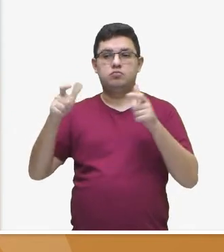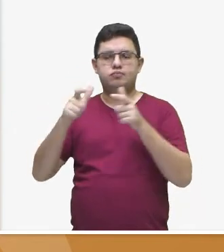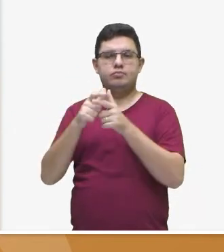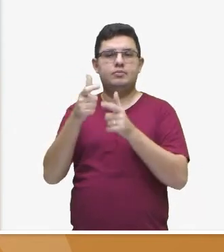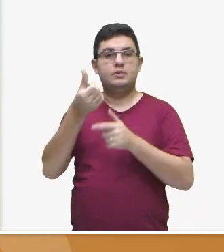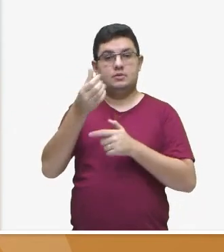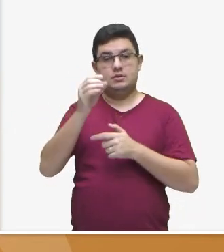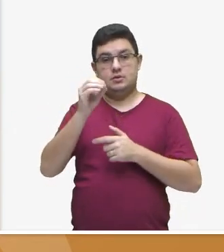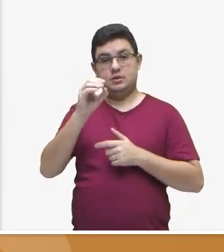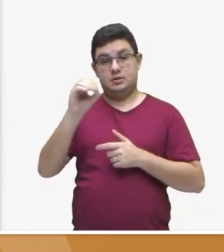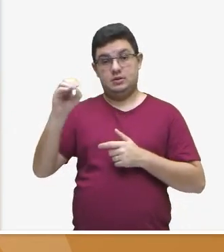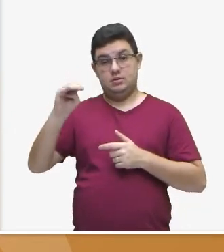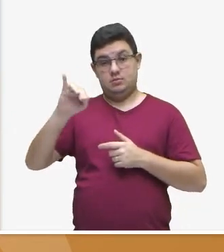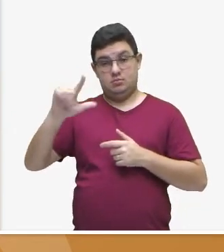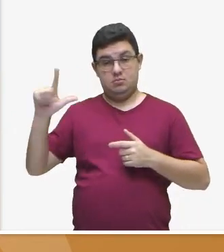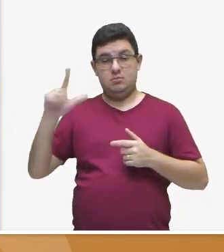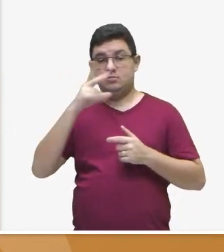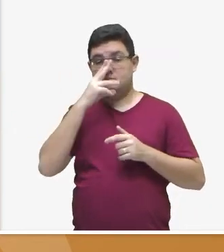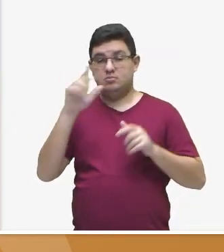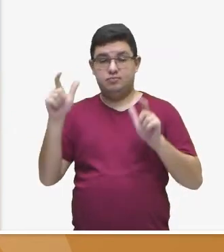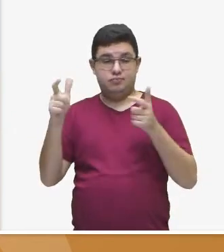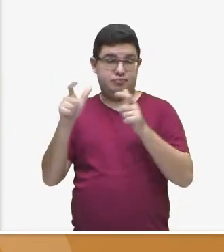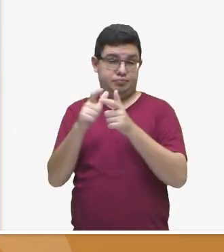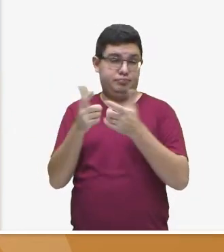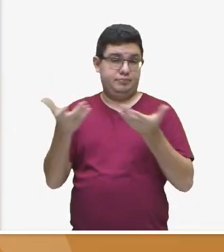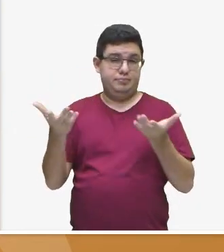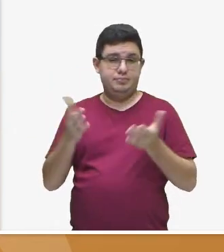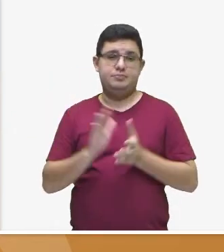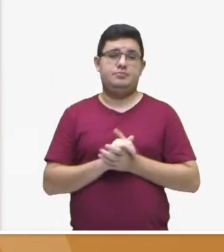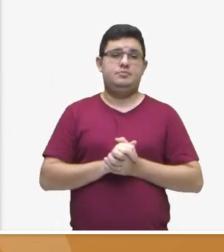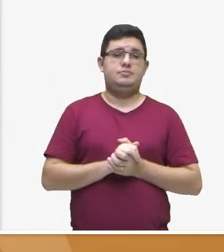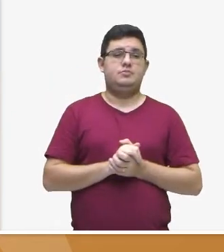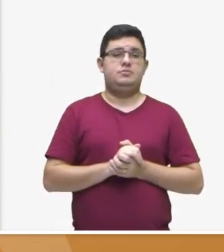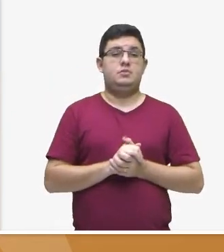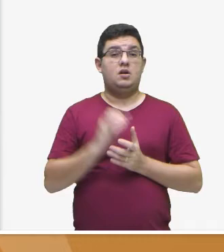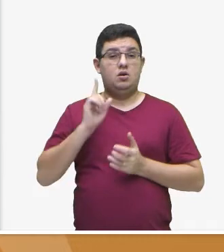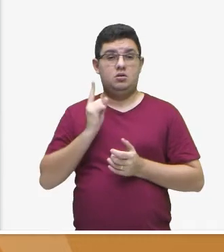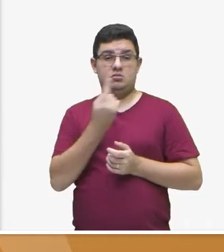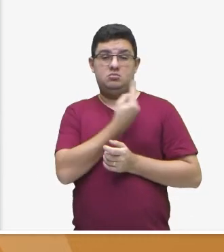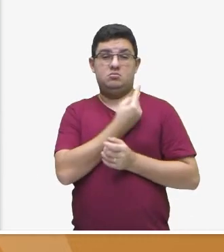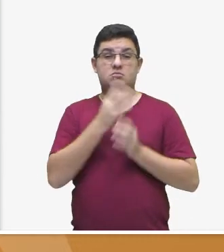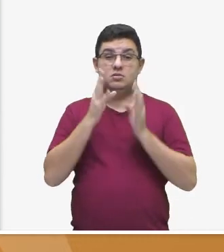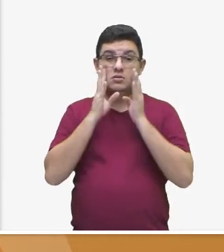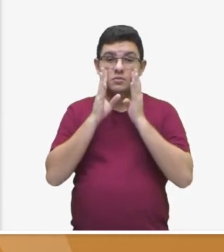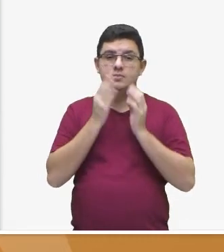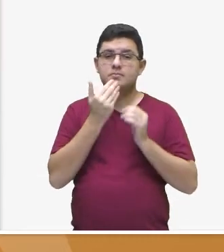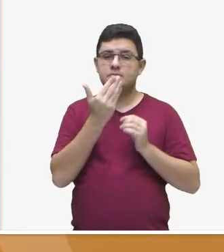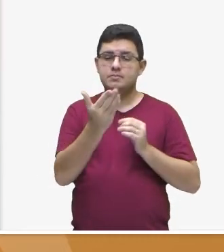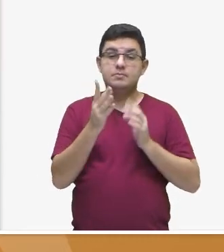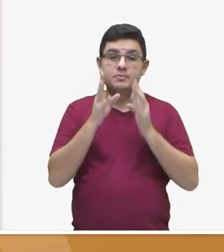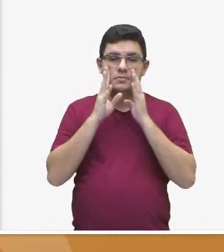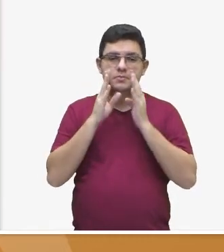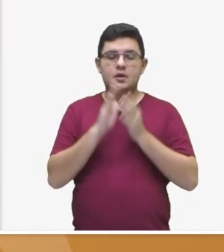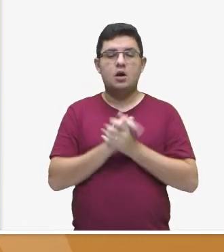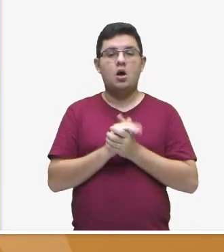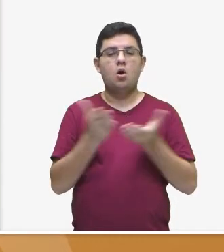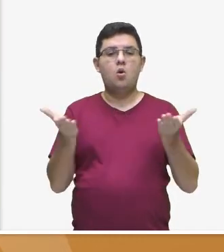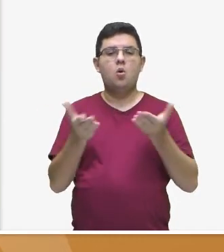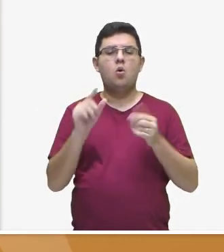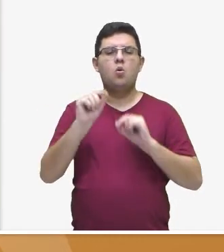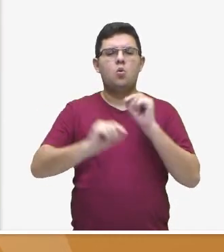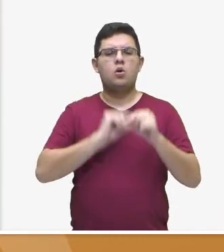não é isso? Então, a gente chama atenção para essa questão. E agora a gente vai falar sobre